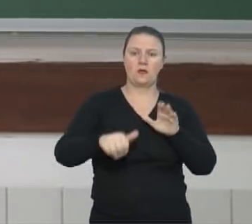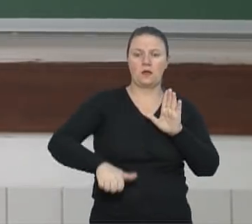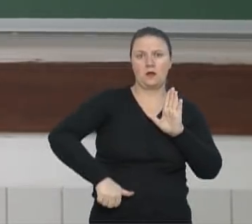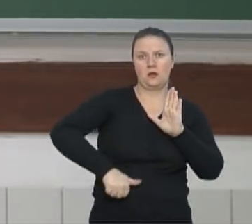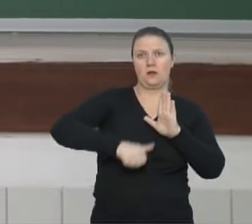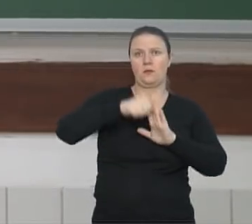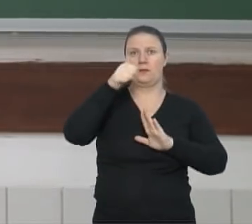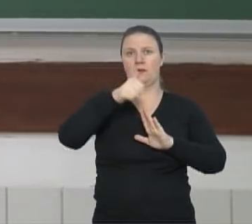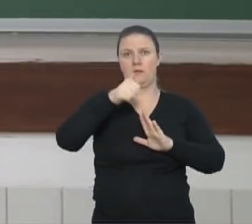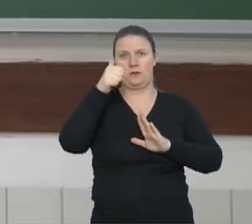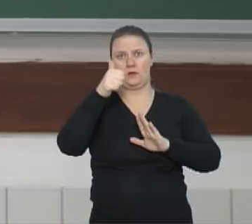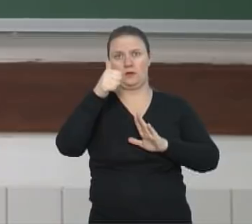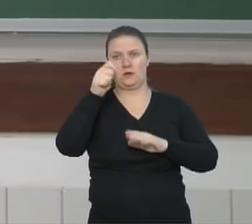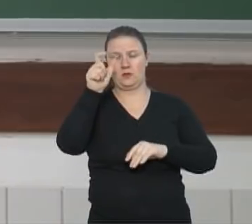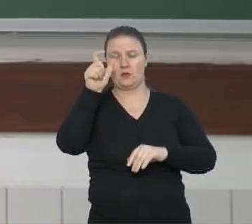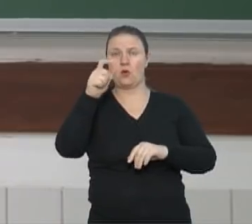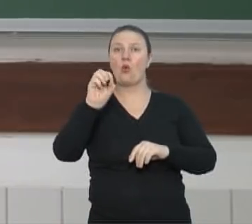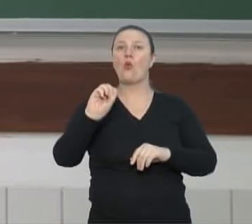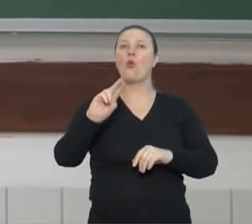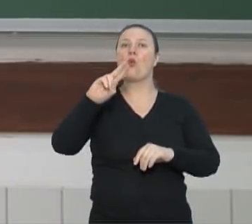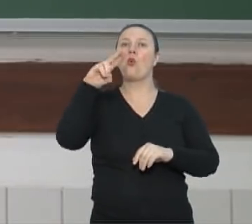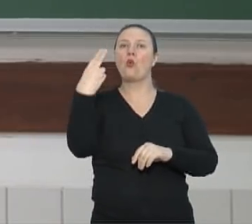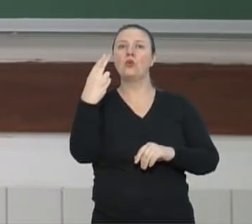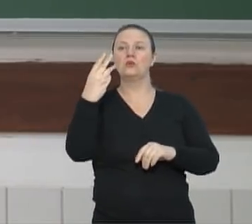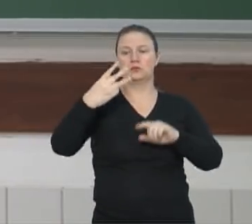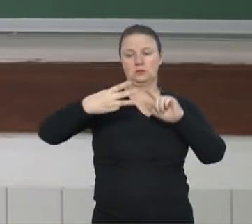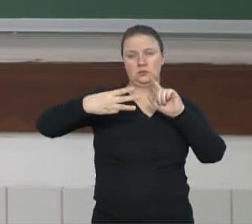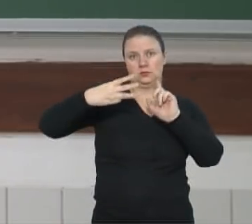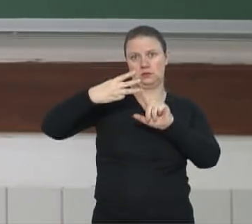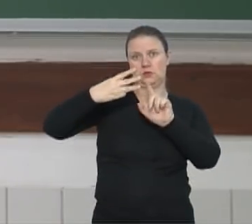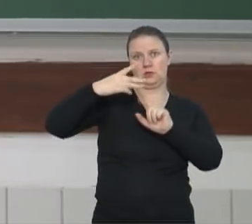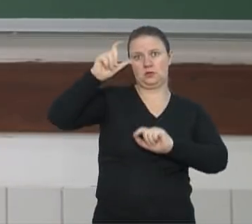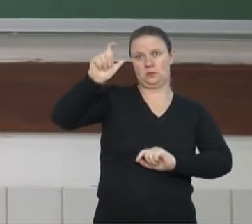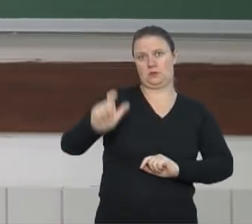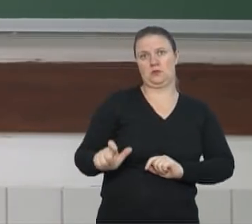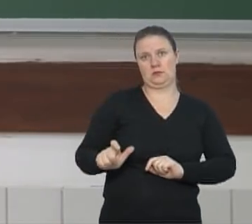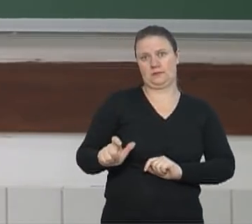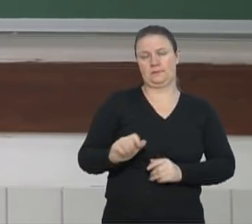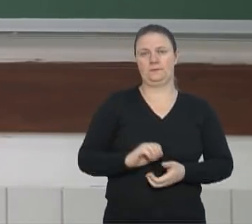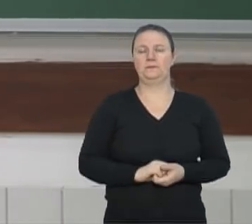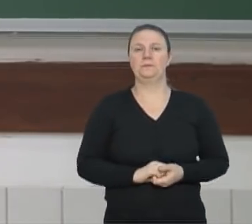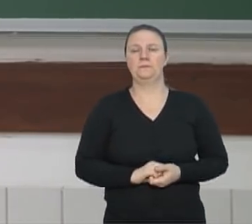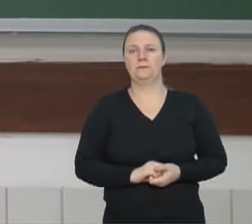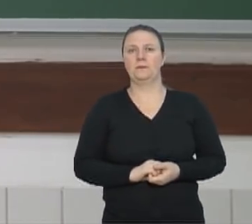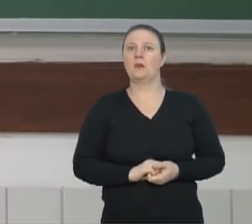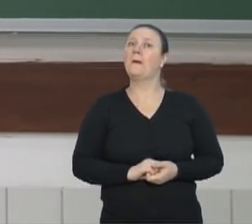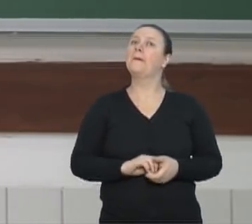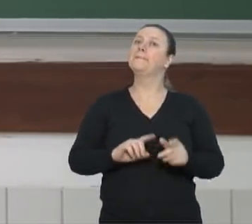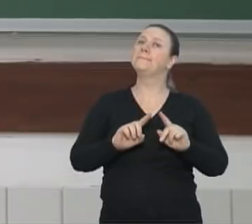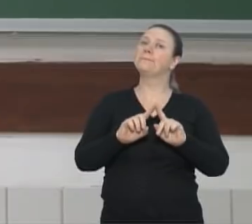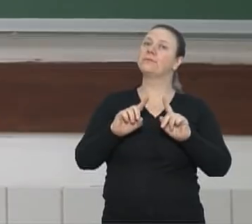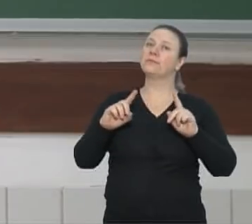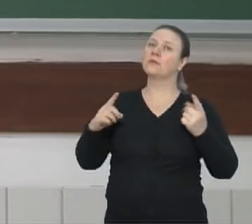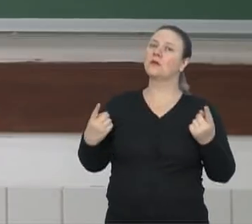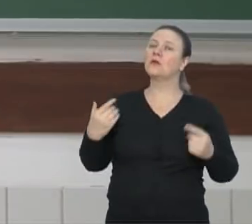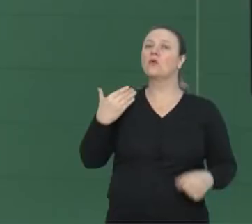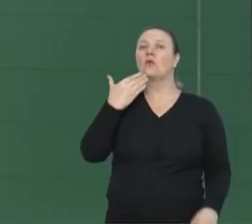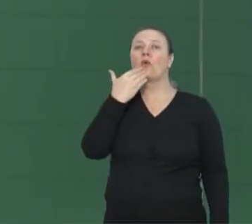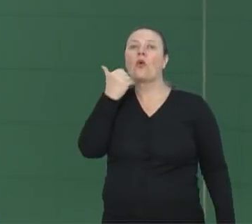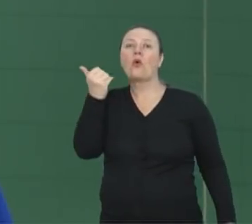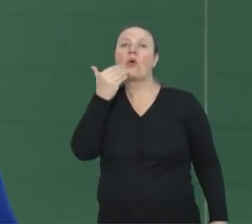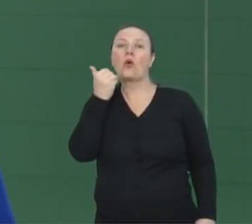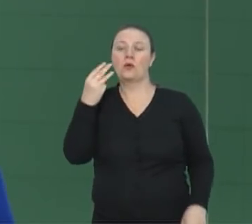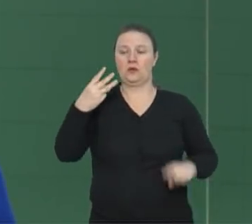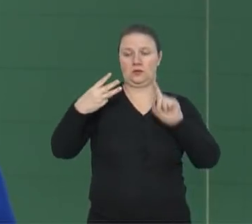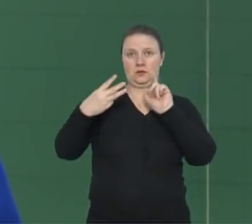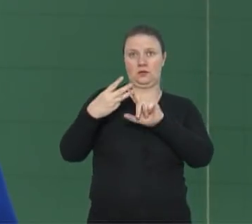primeira ou terceira pessoa, certo? Embora muito melhor o